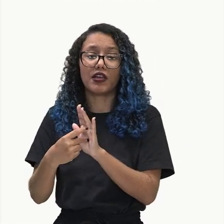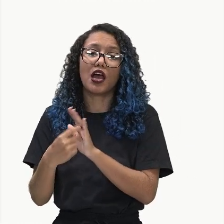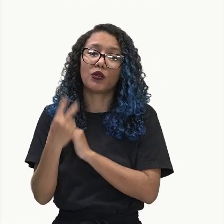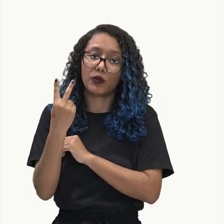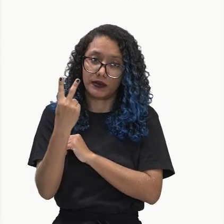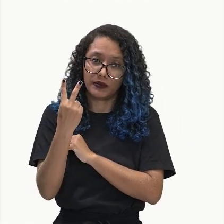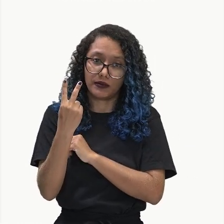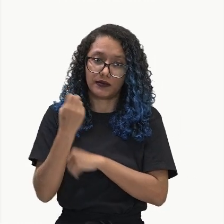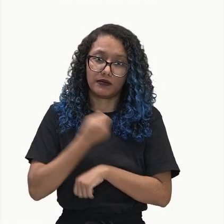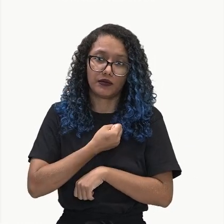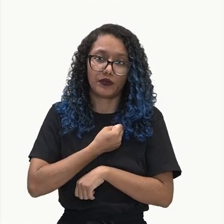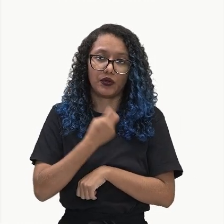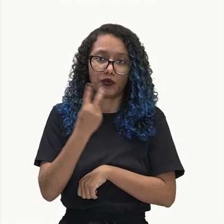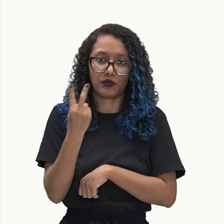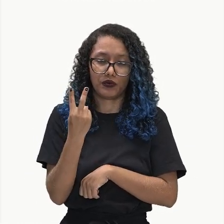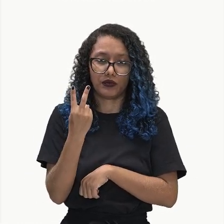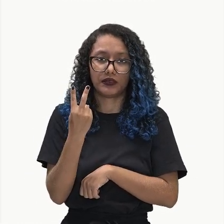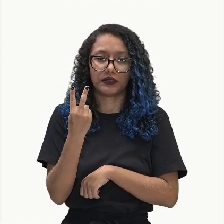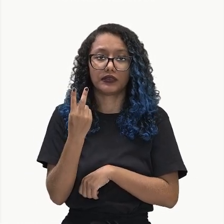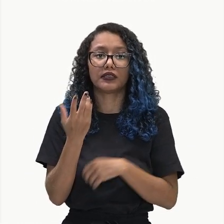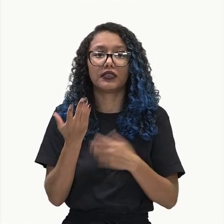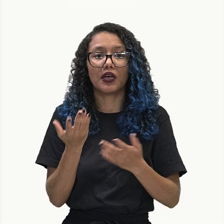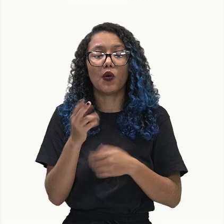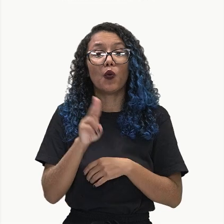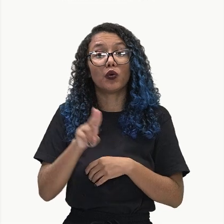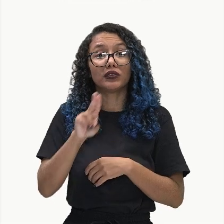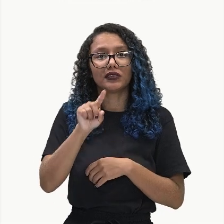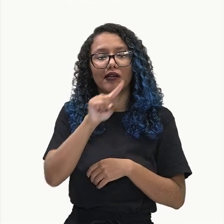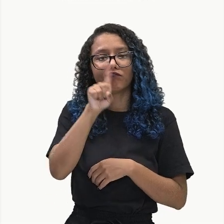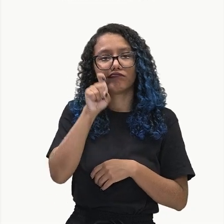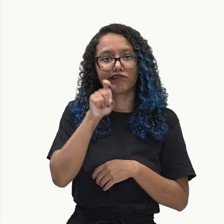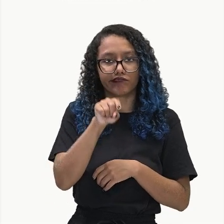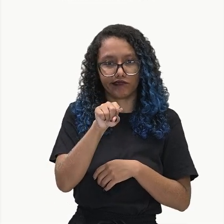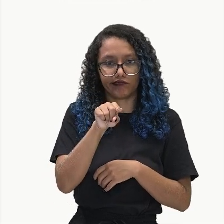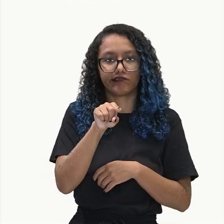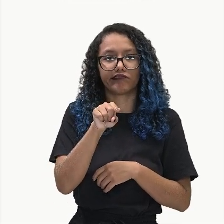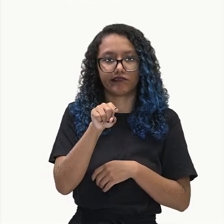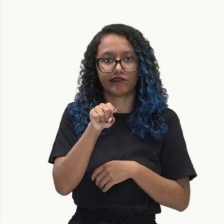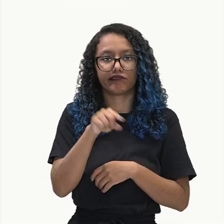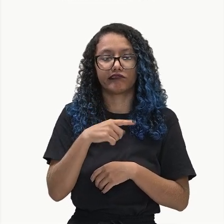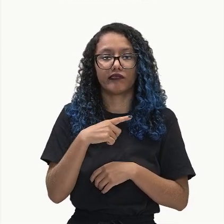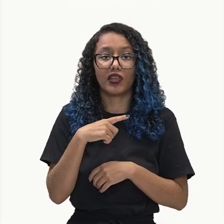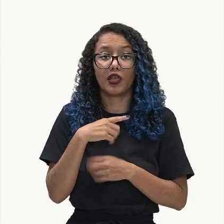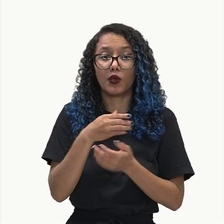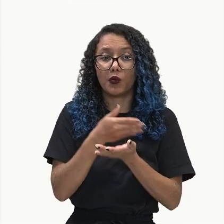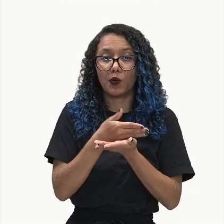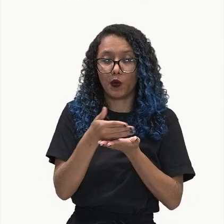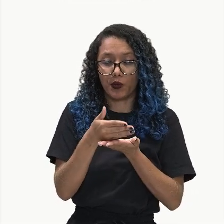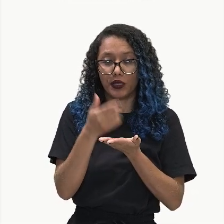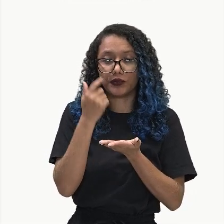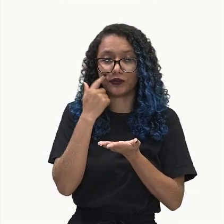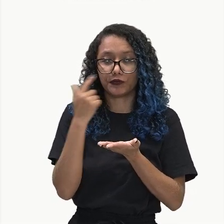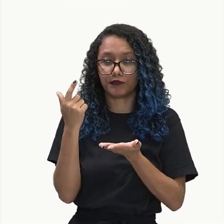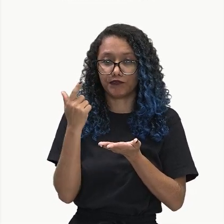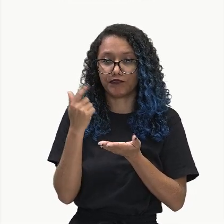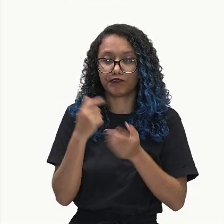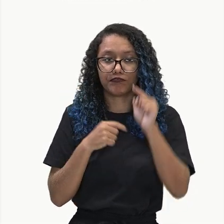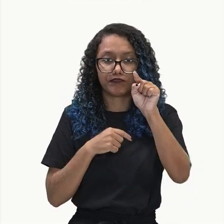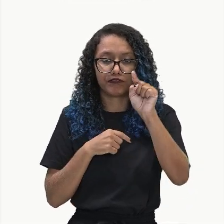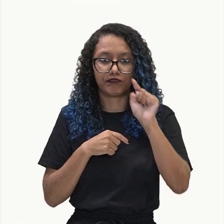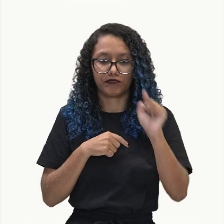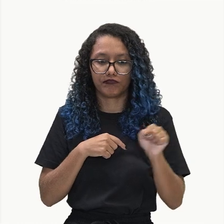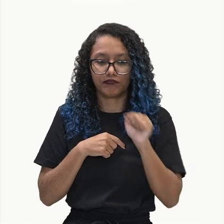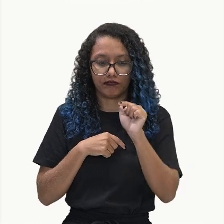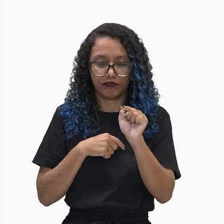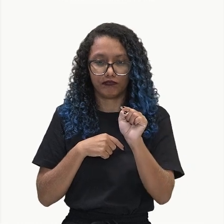interrogação. Uno de apertura, ou seja, um signo que dá início, este